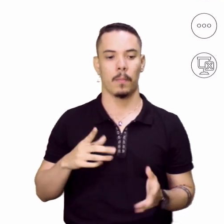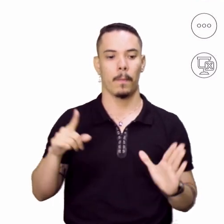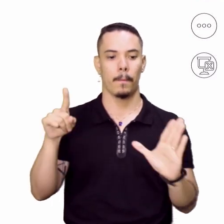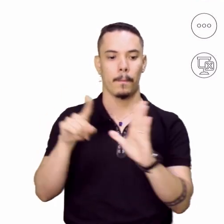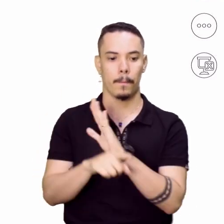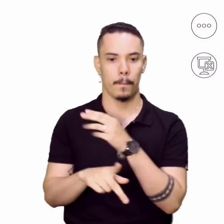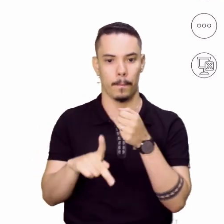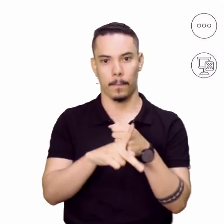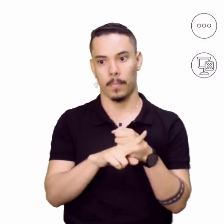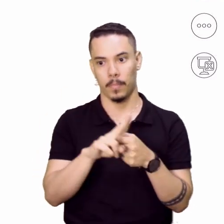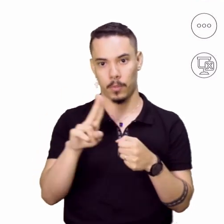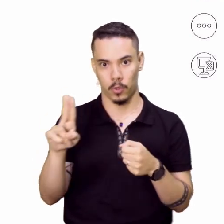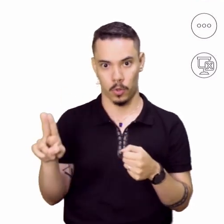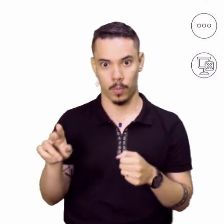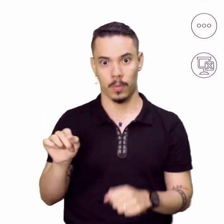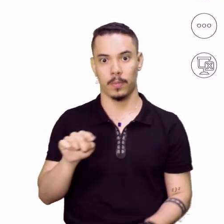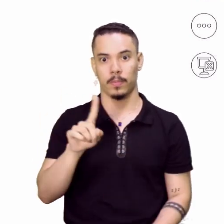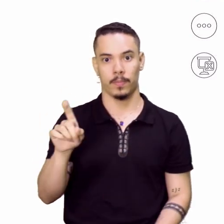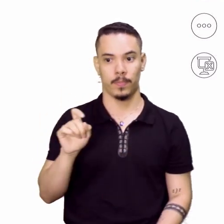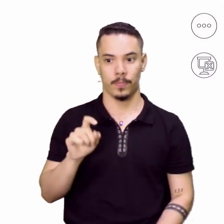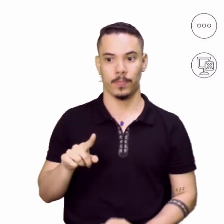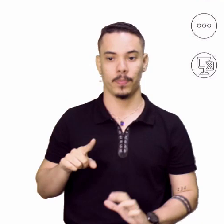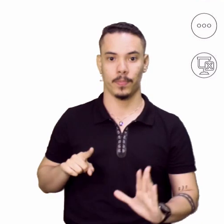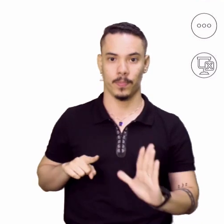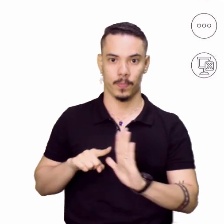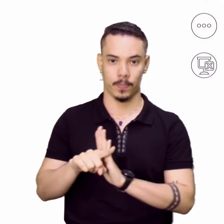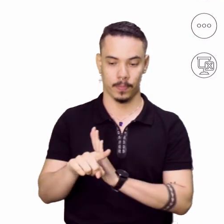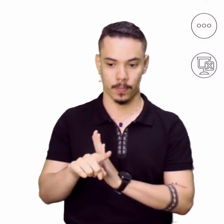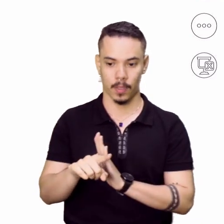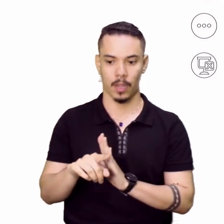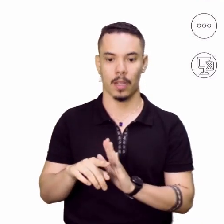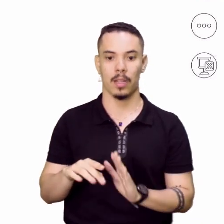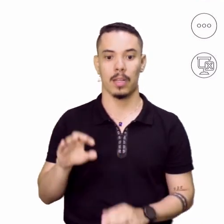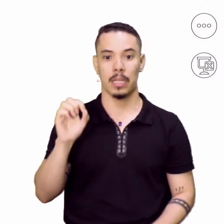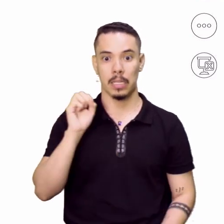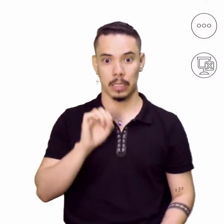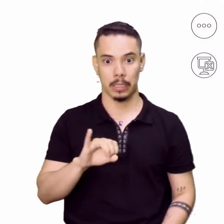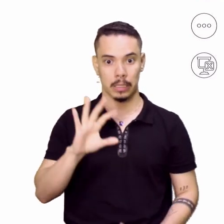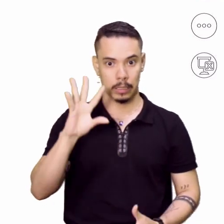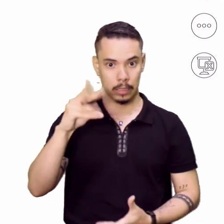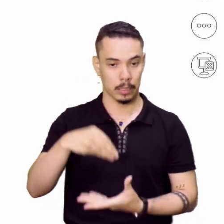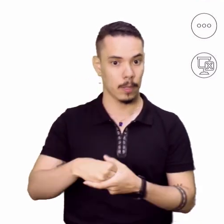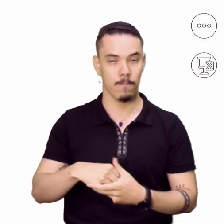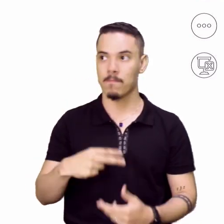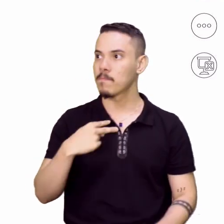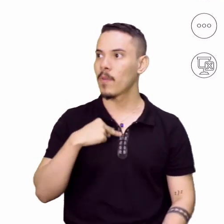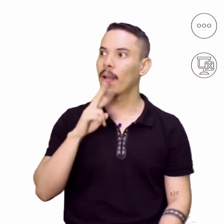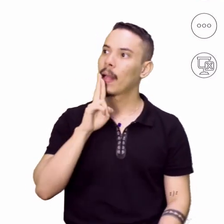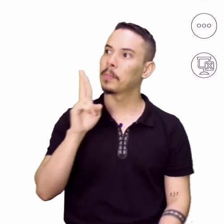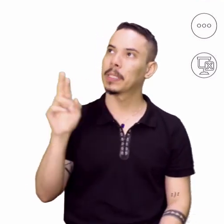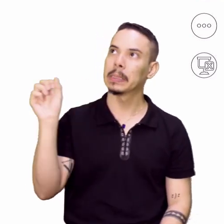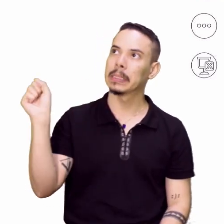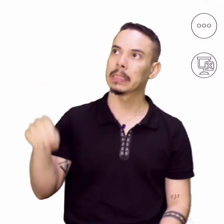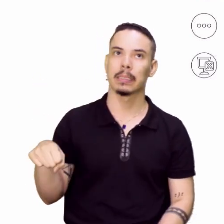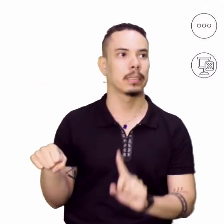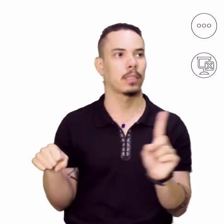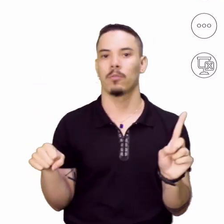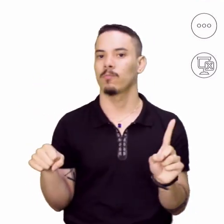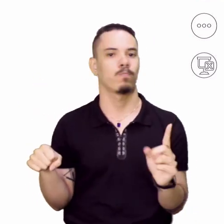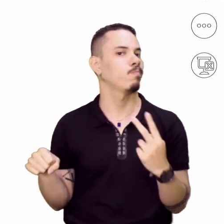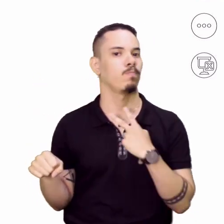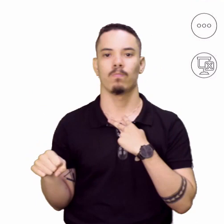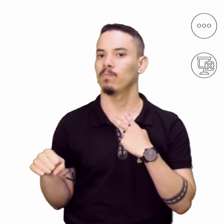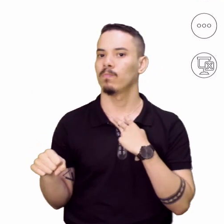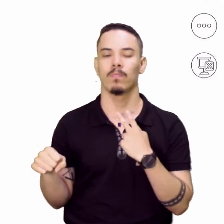interrogativos e pronomes interrogativos quando vem numa pergunta você não pode responder com não você tem que responder com